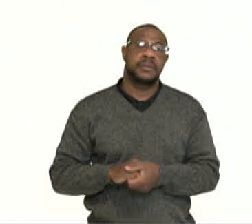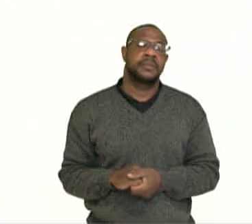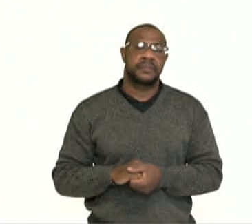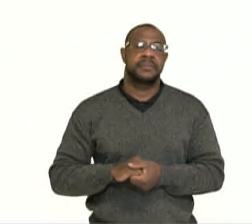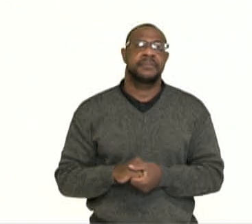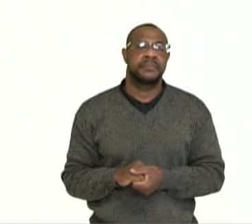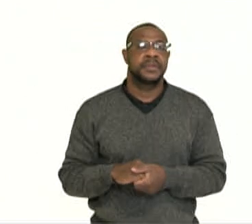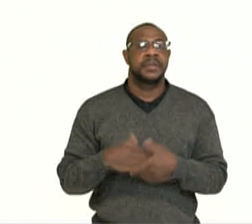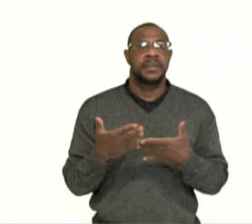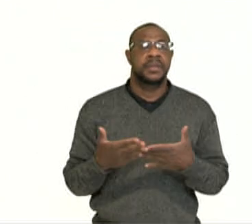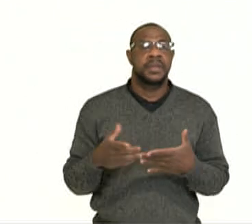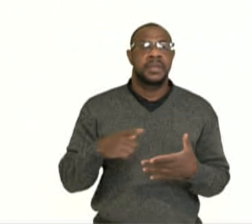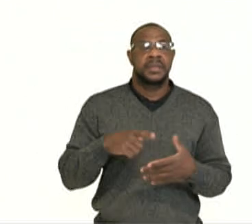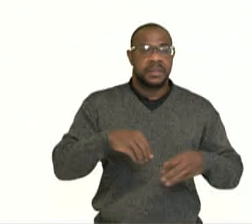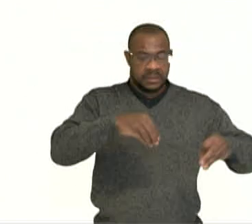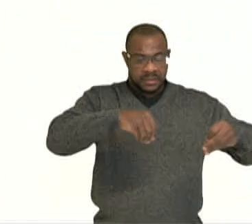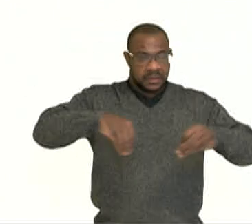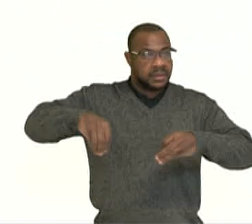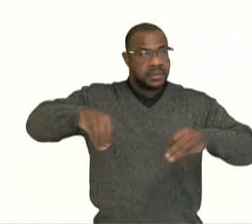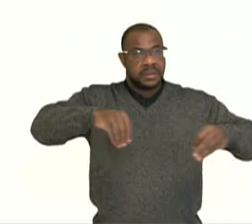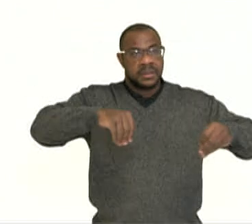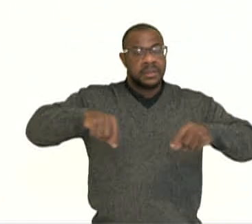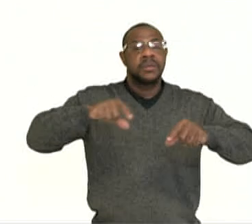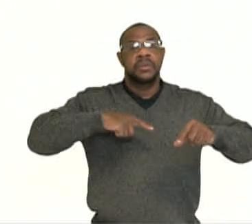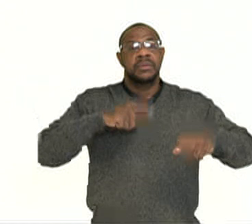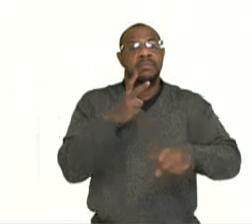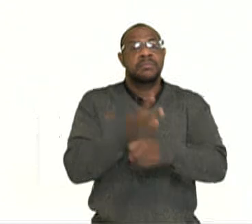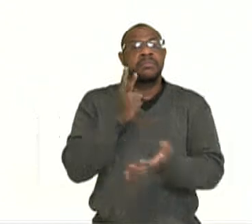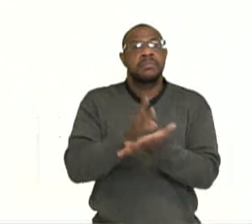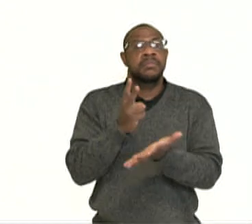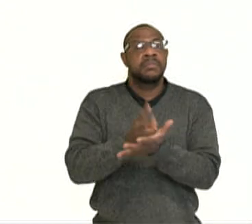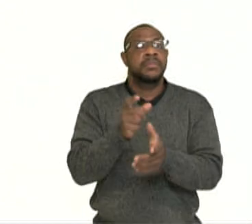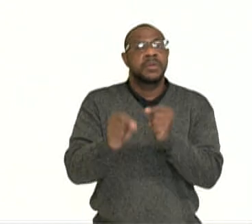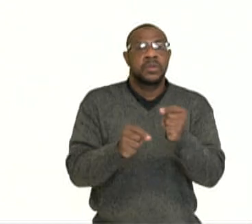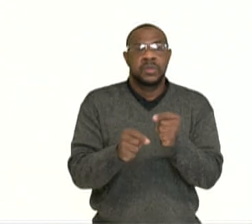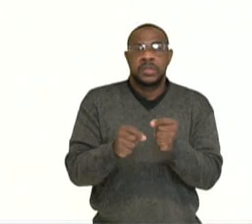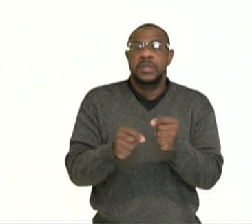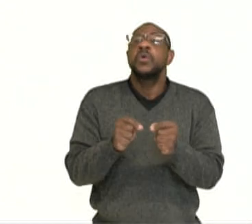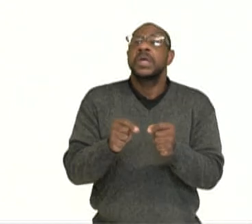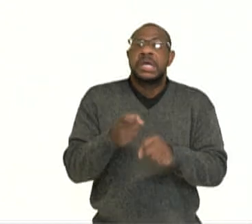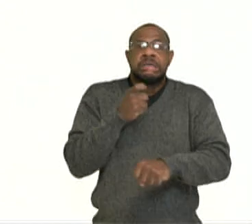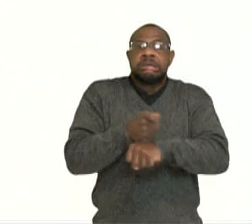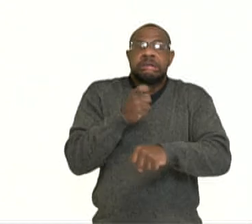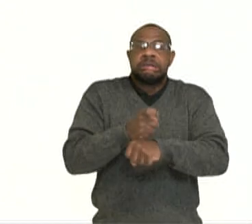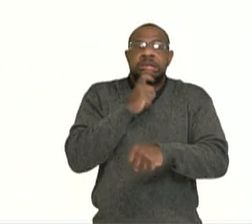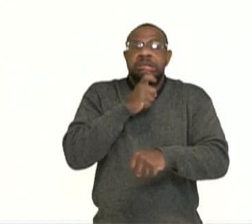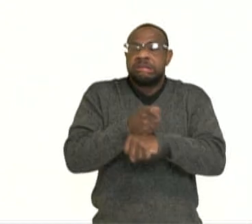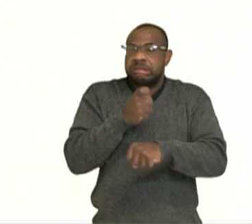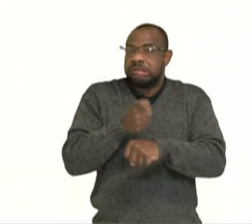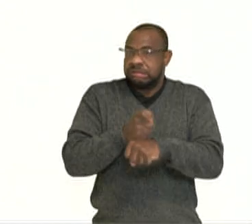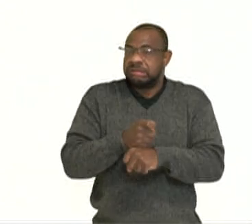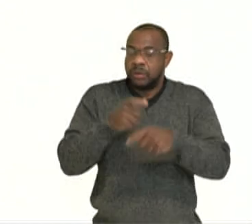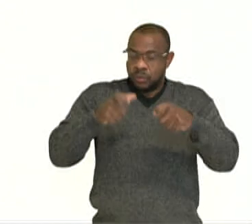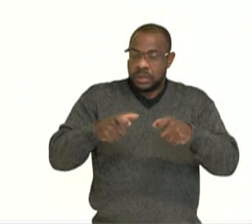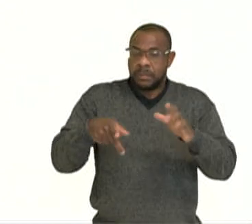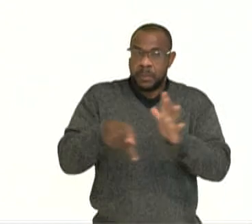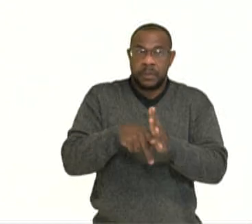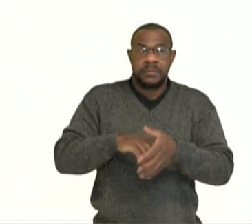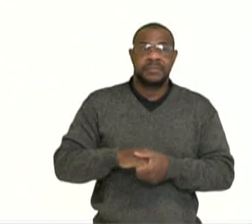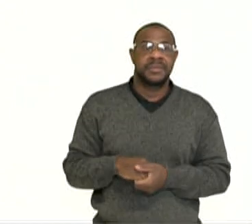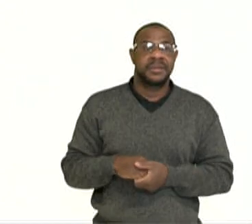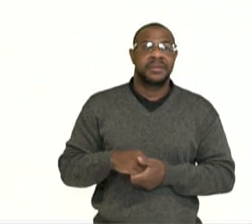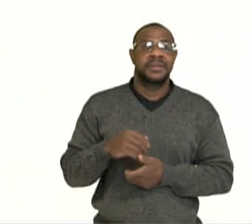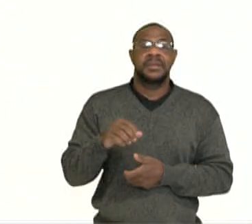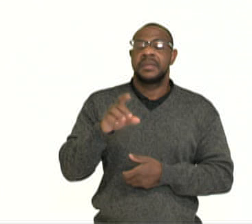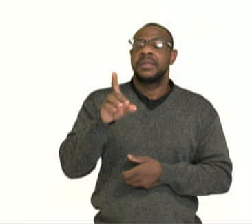permafrost, que é um solo que encontra-se permanentemente congelado. E aqui, ó, aonde nós temos tundra,